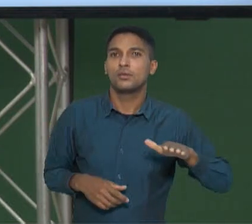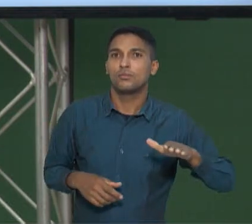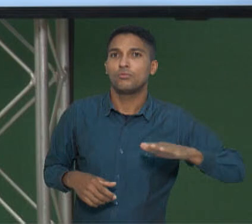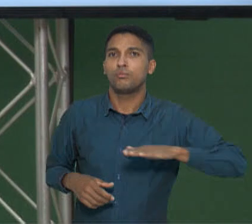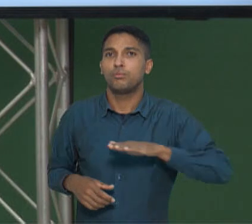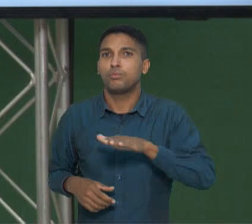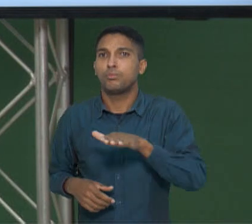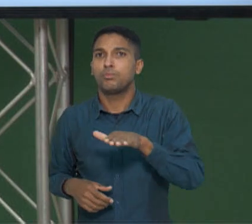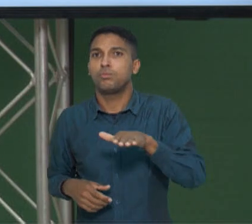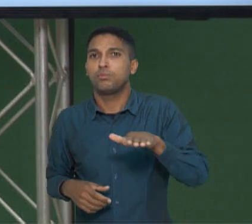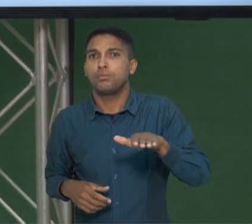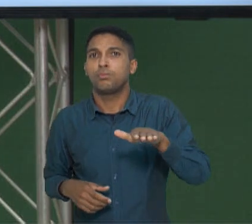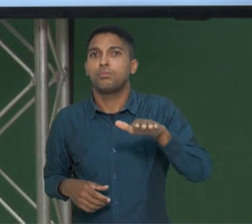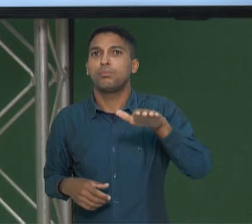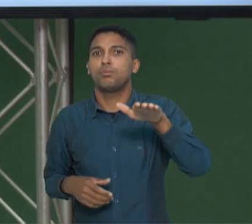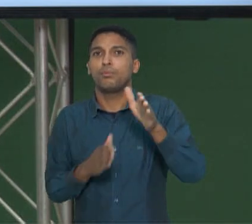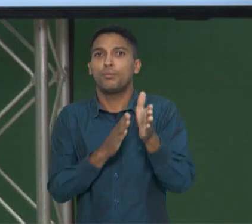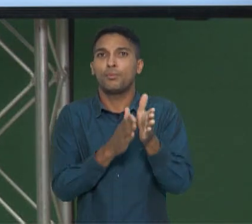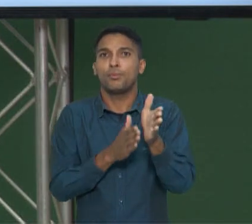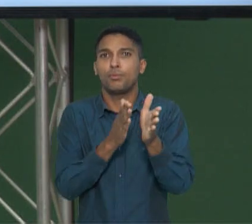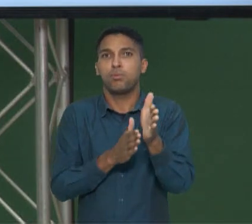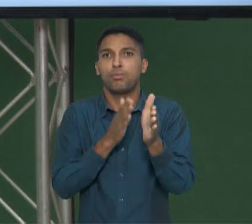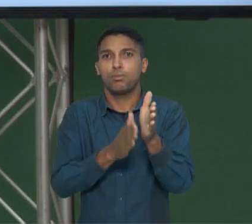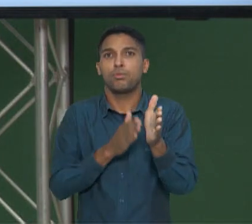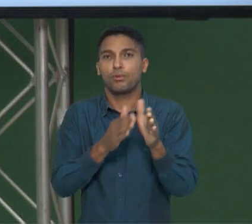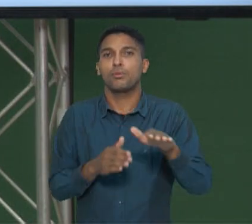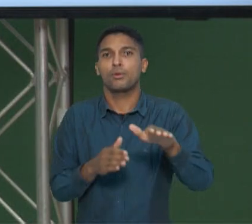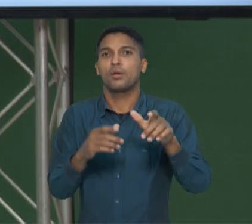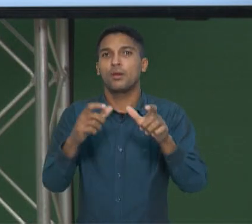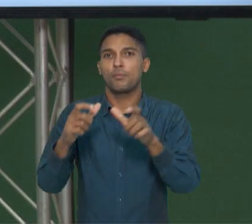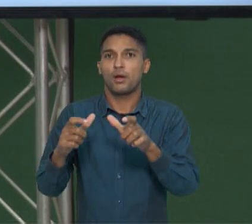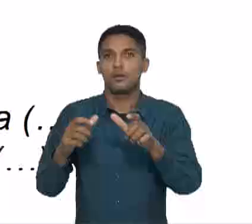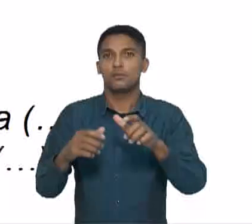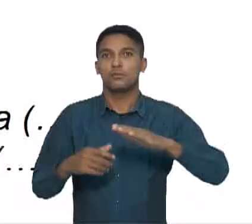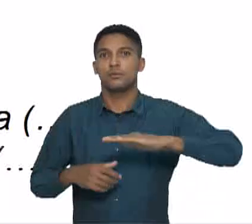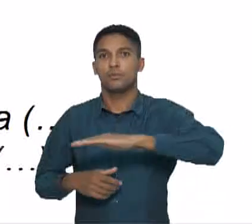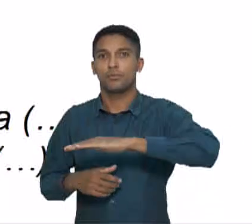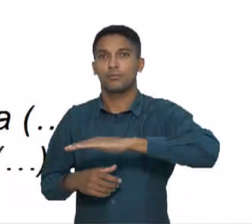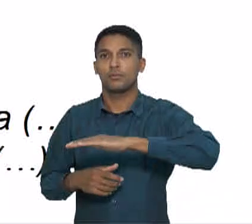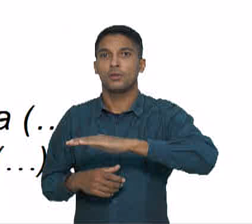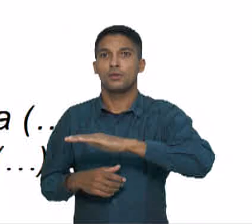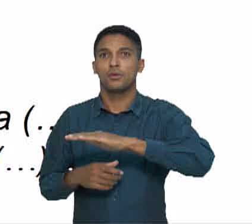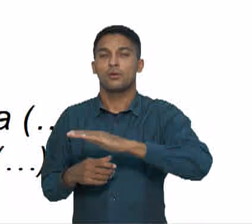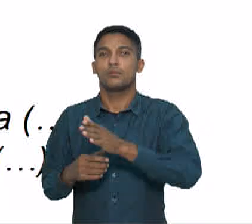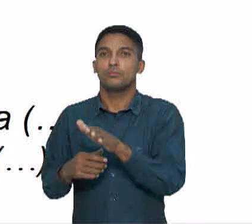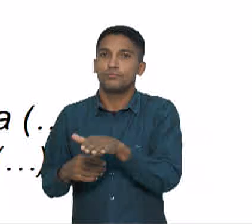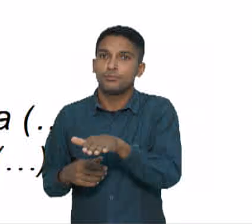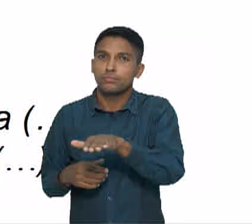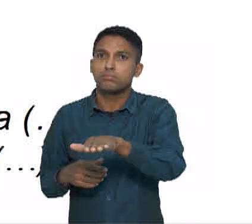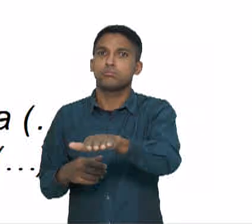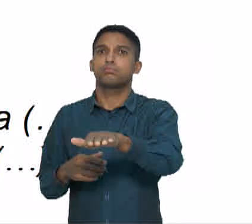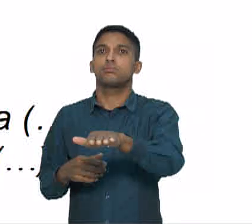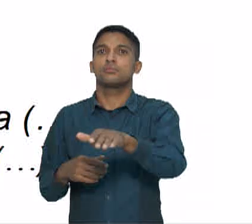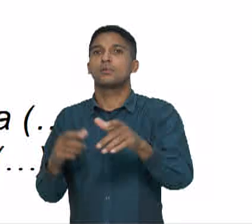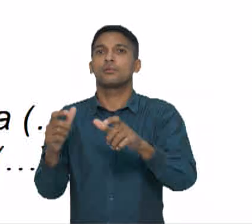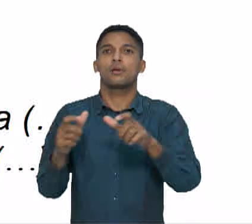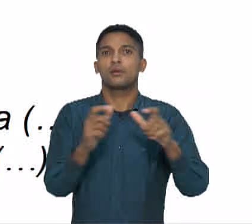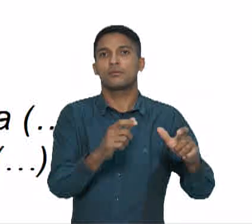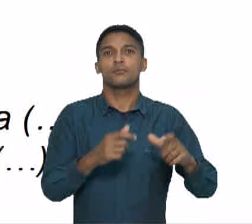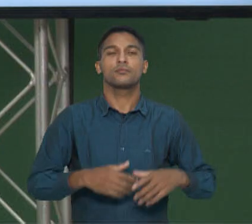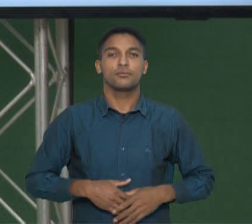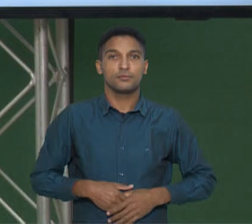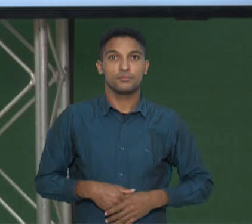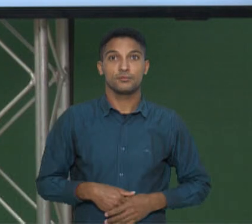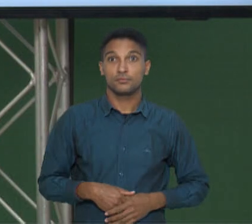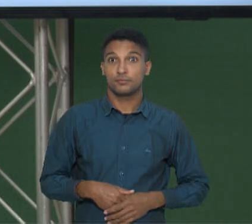termo utilizado aqui no nosso português brasileiro. El tren tiene coche restaurante, ou